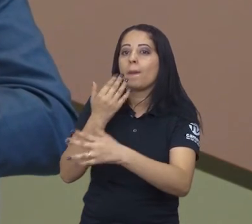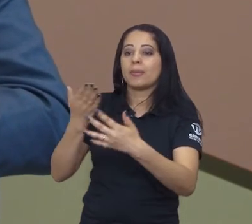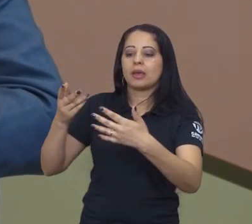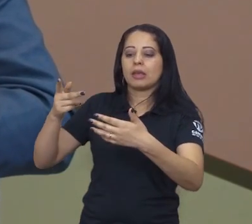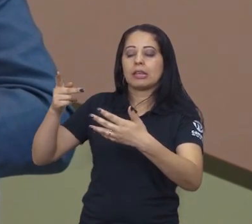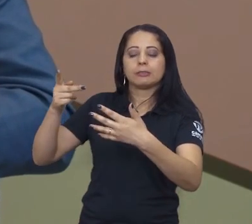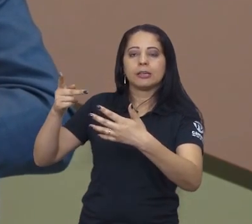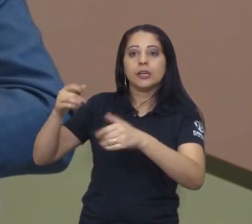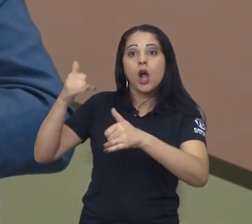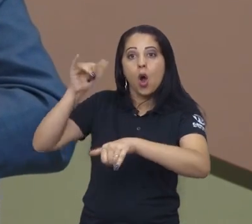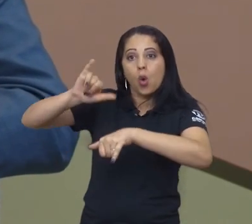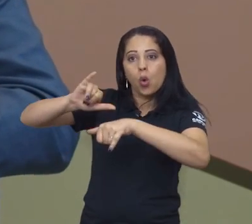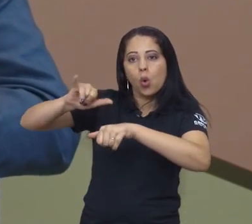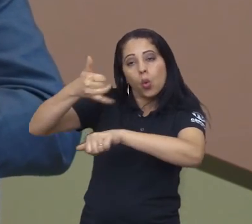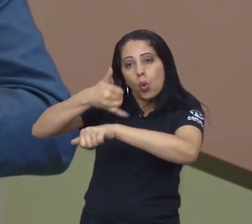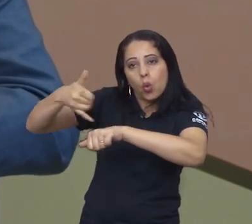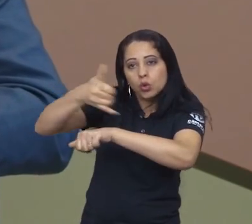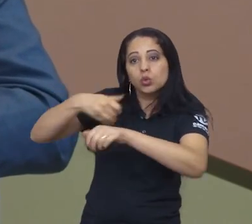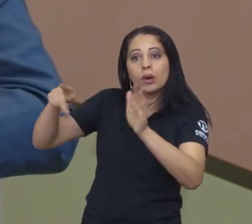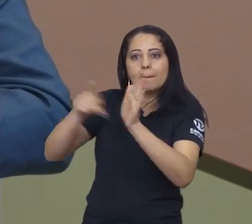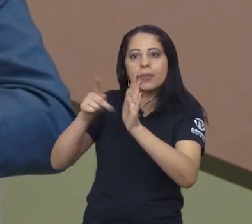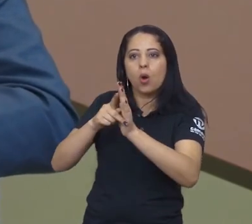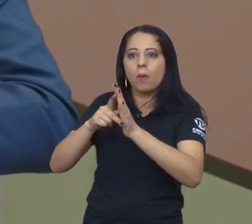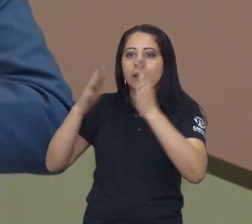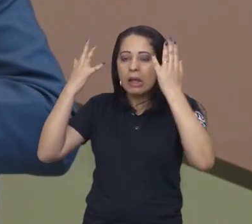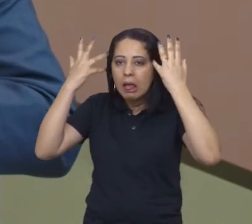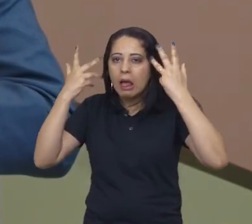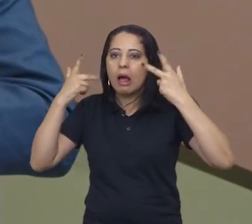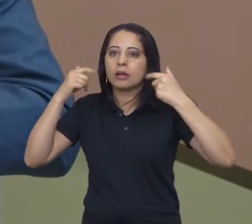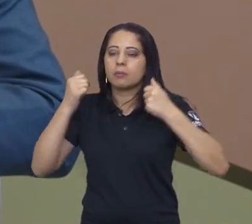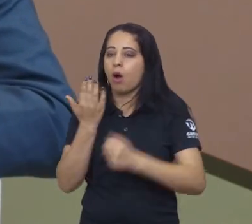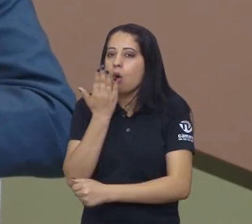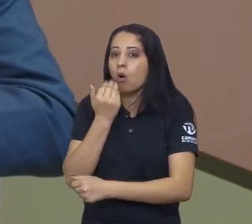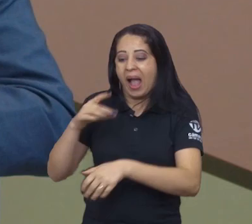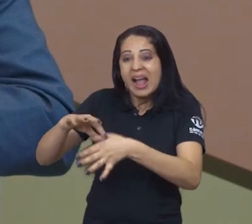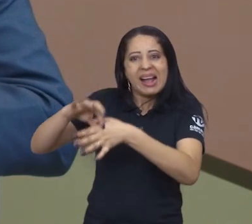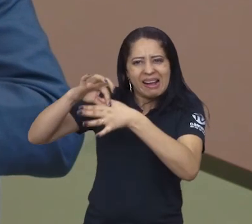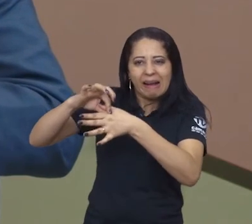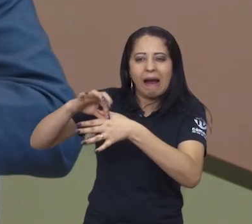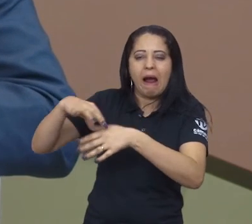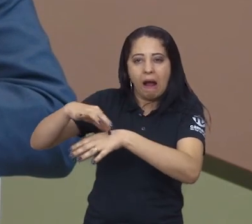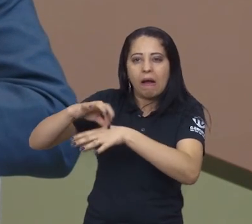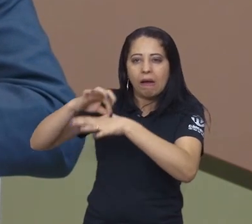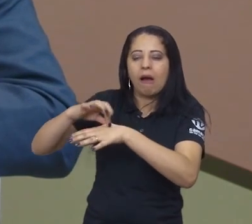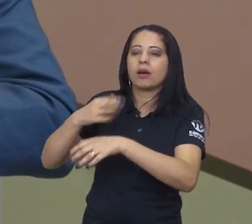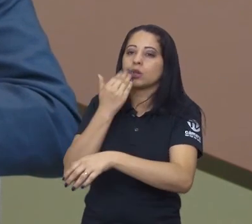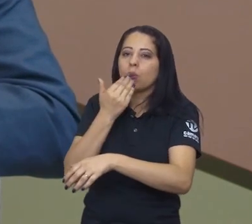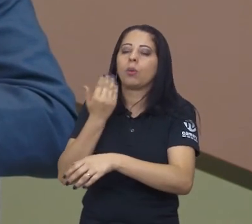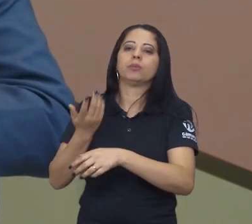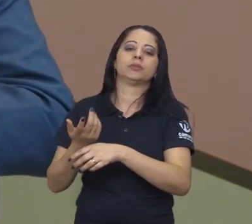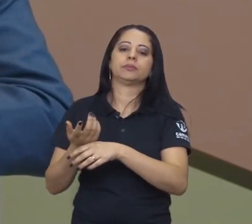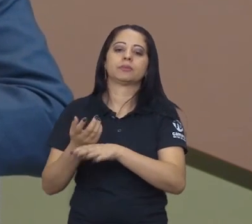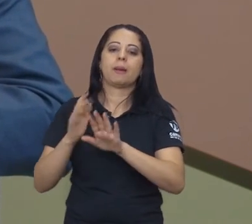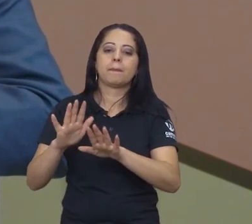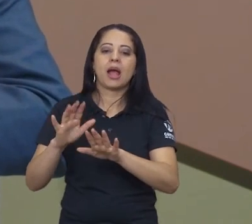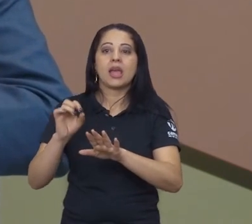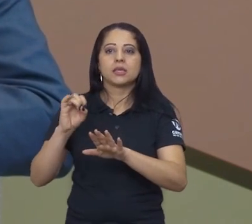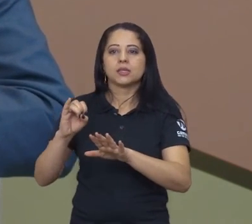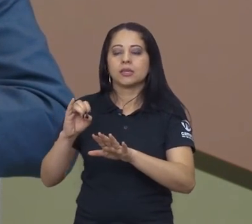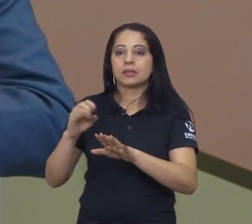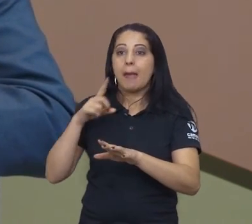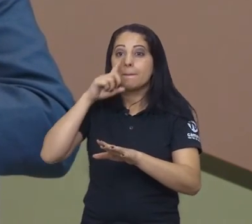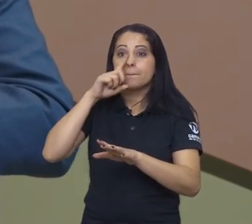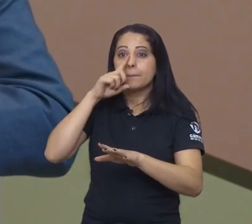exemplo elas conseguem uma boa digestão na grande maioria não o perigo maior tá na Principalmente nos